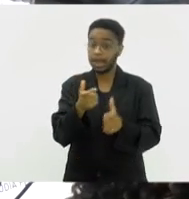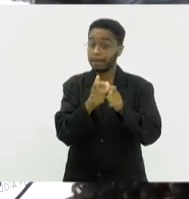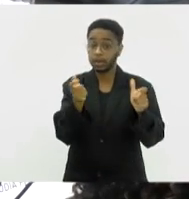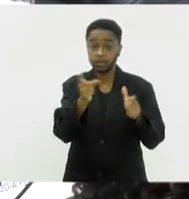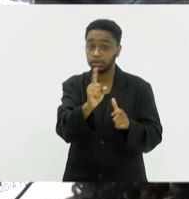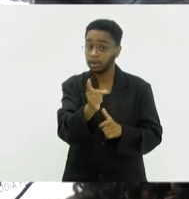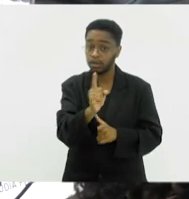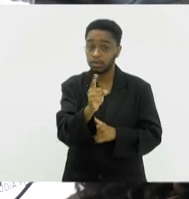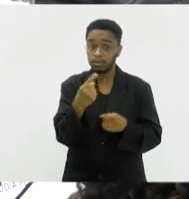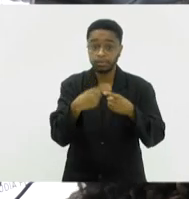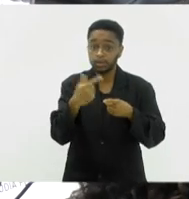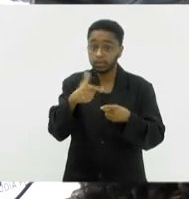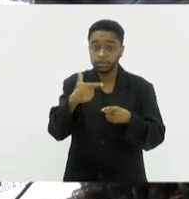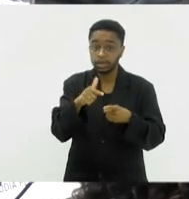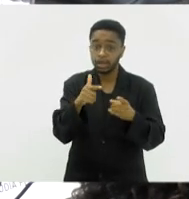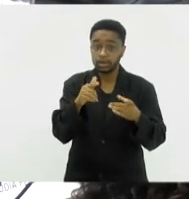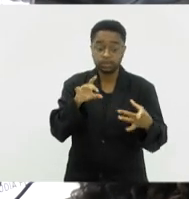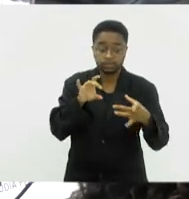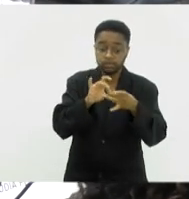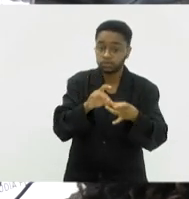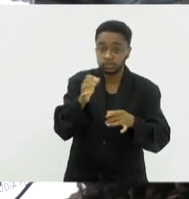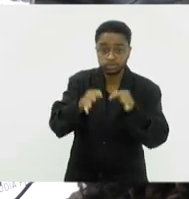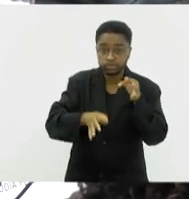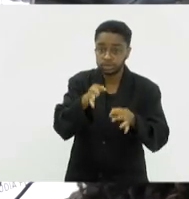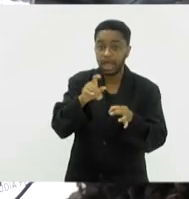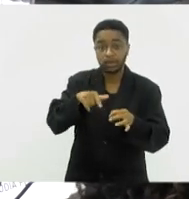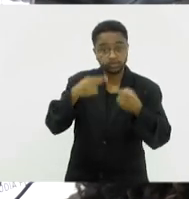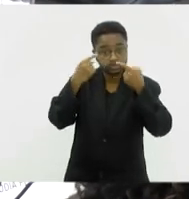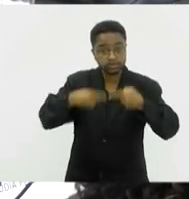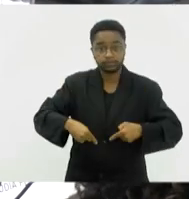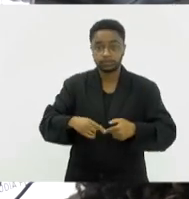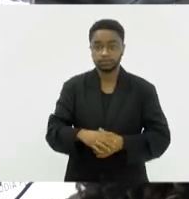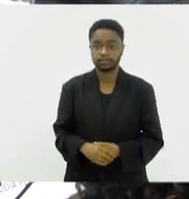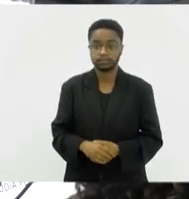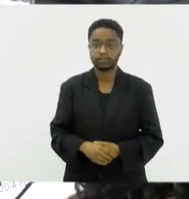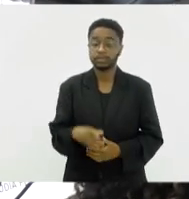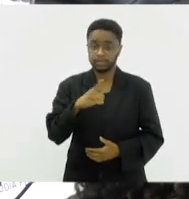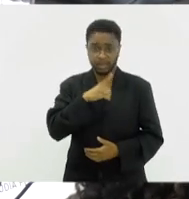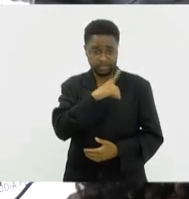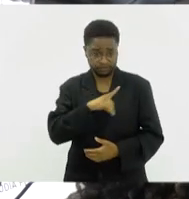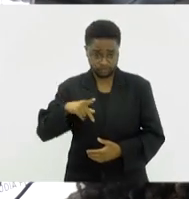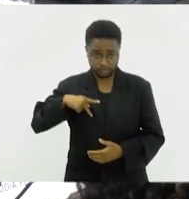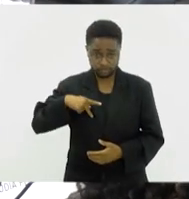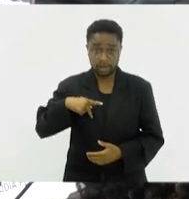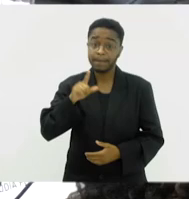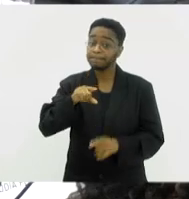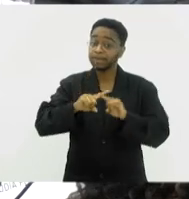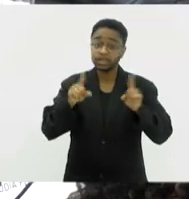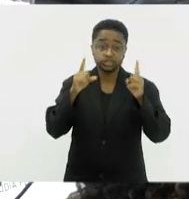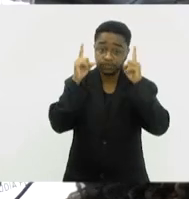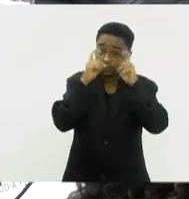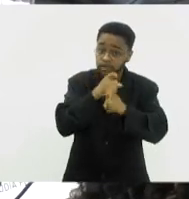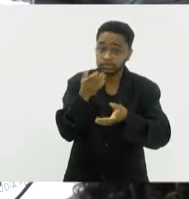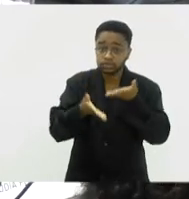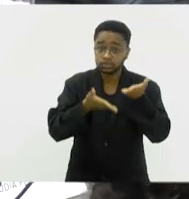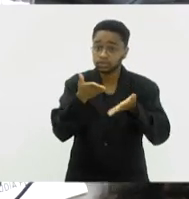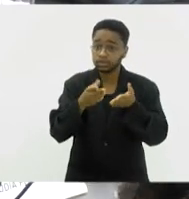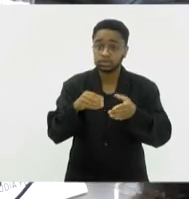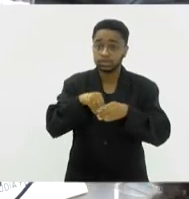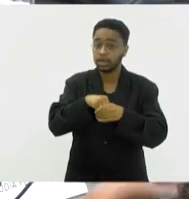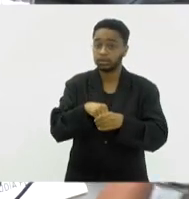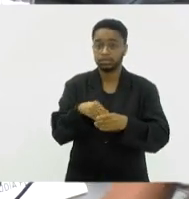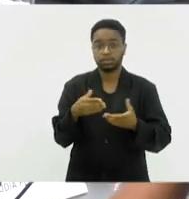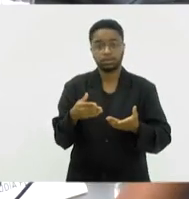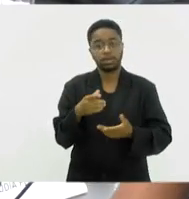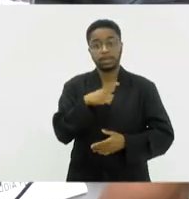não, porque não tem acesso à justiça, deputado. É um desafio. Mas existe uma defensoria pública? Mas é difícil ser atendido pela defensoria. São menos de 5